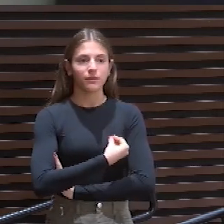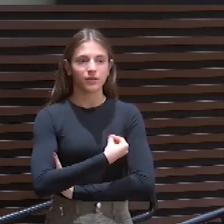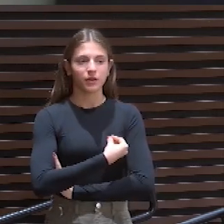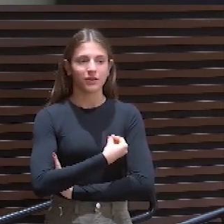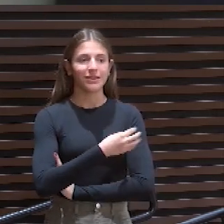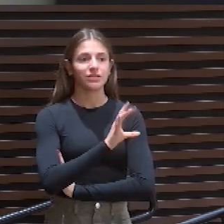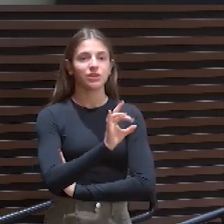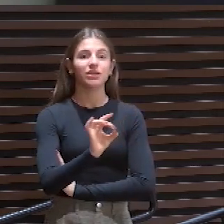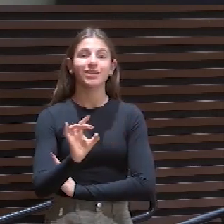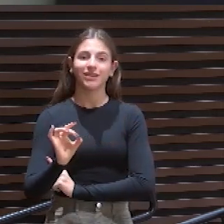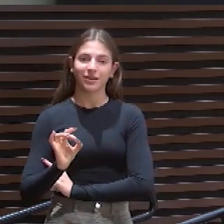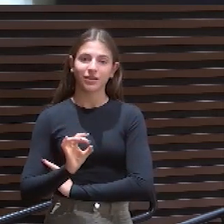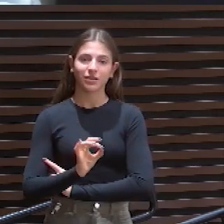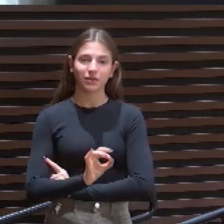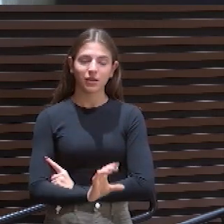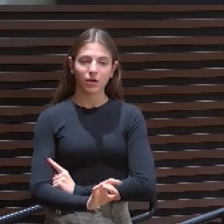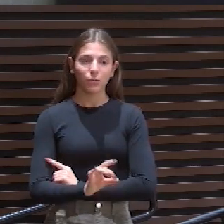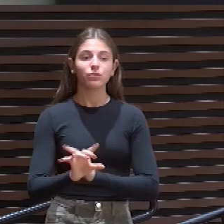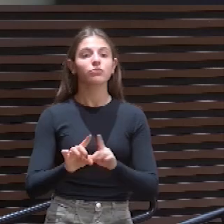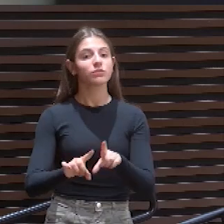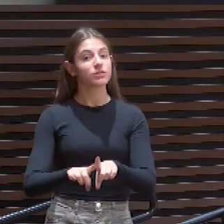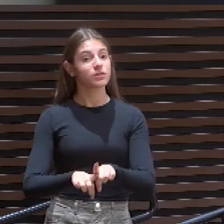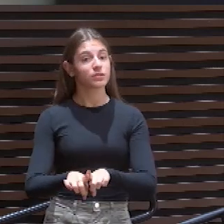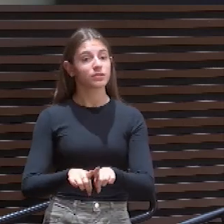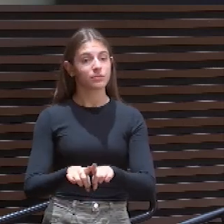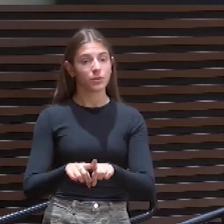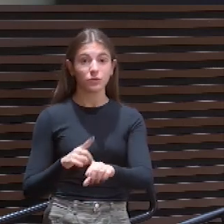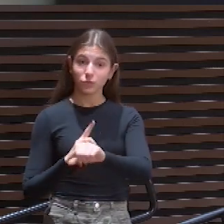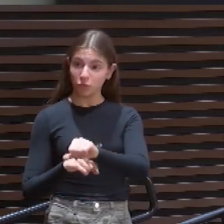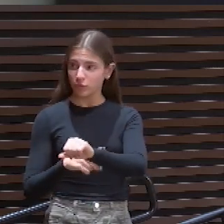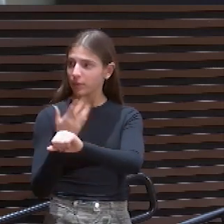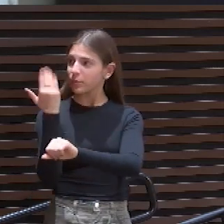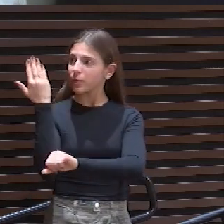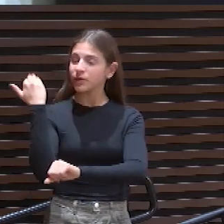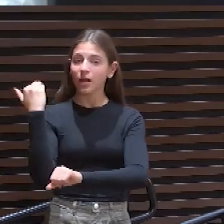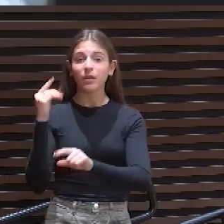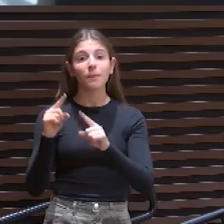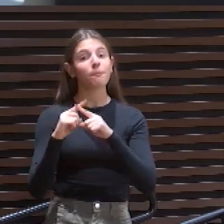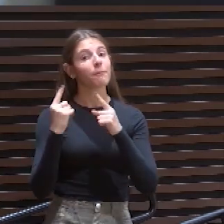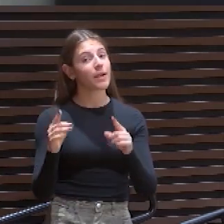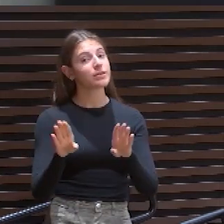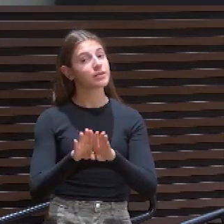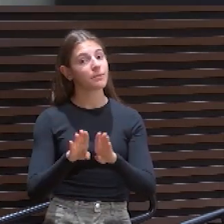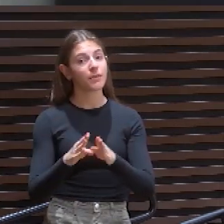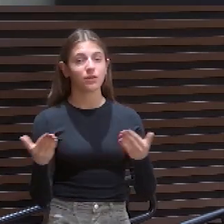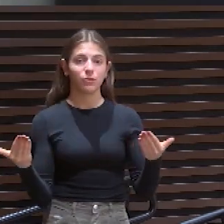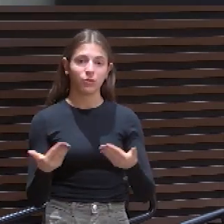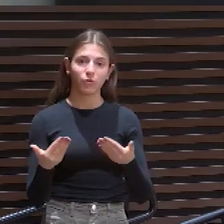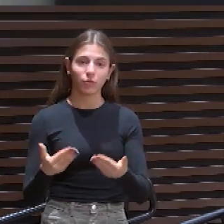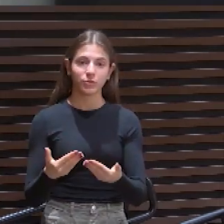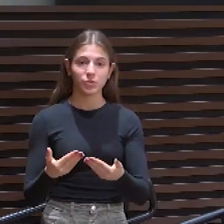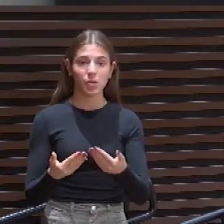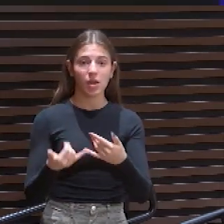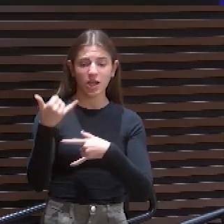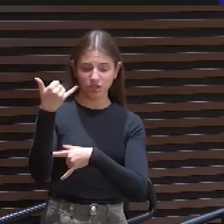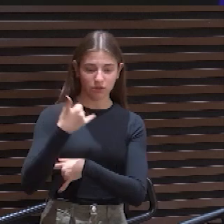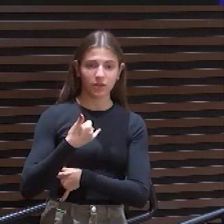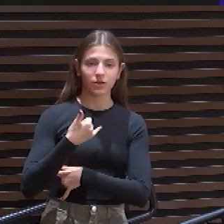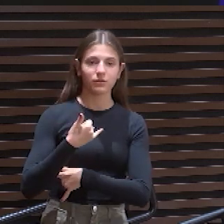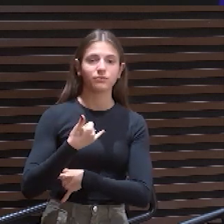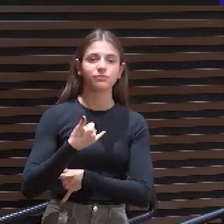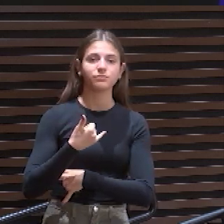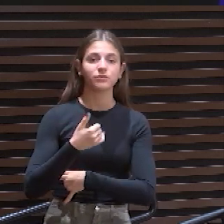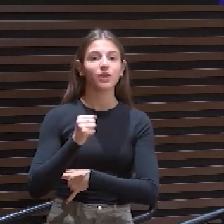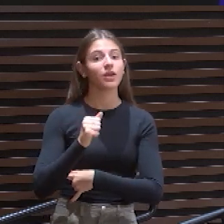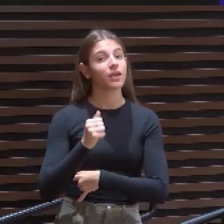um daqueles irmãos à época e nossa hoje, porque também nos fala. Então, ela é